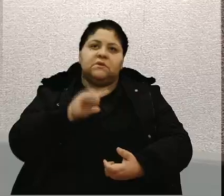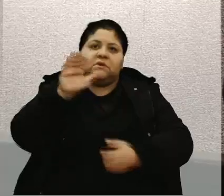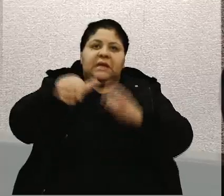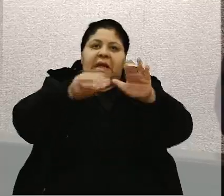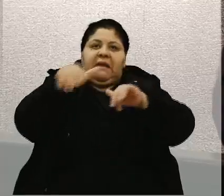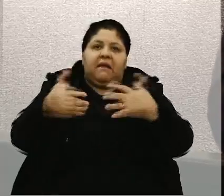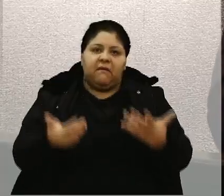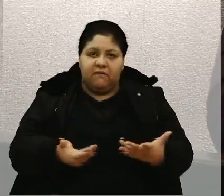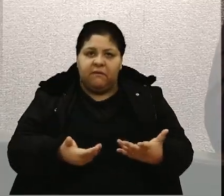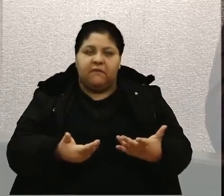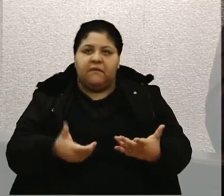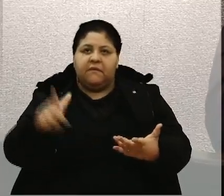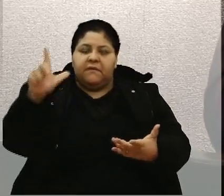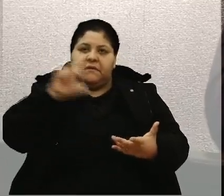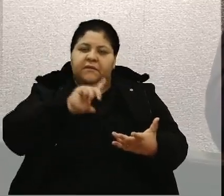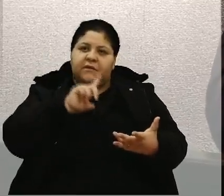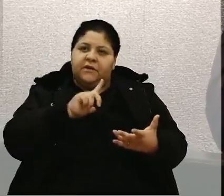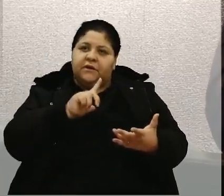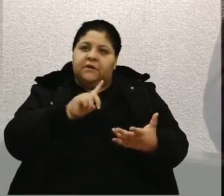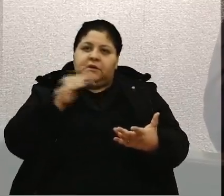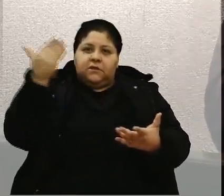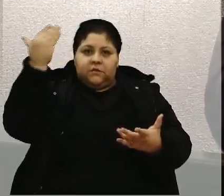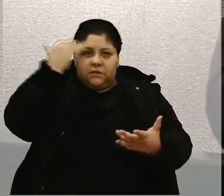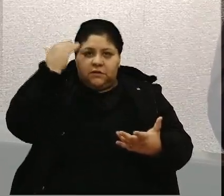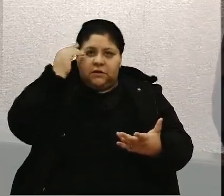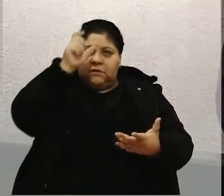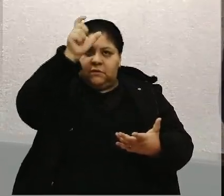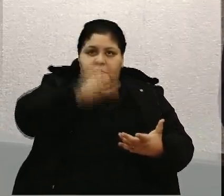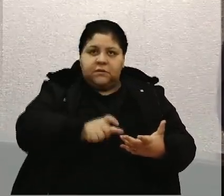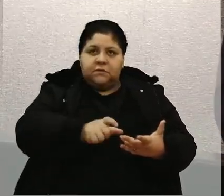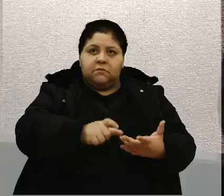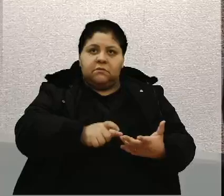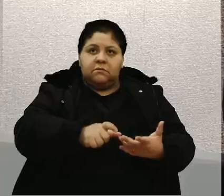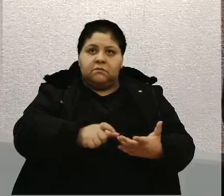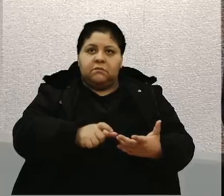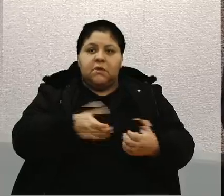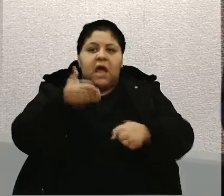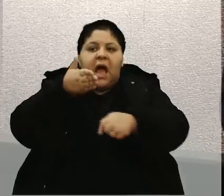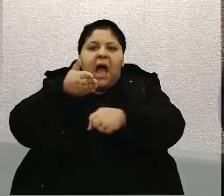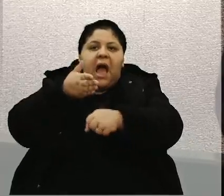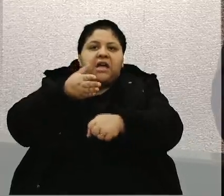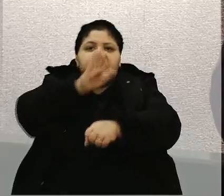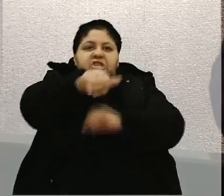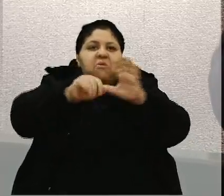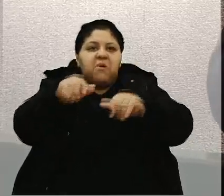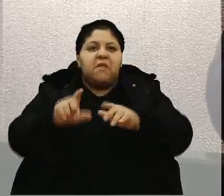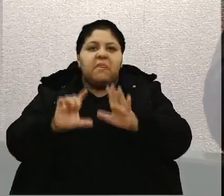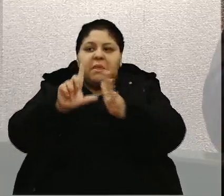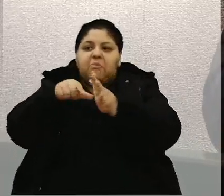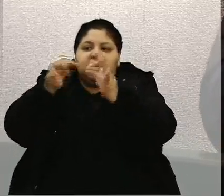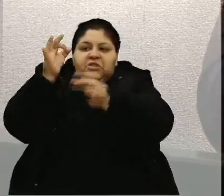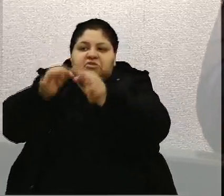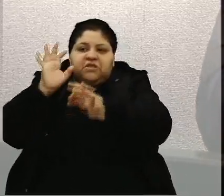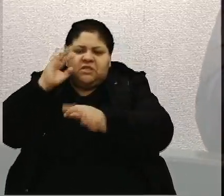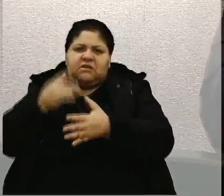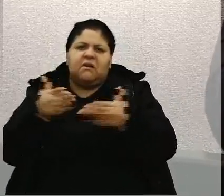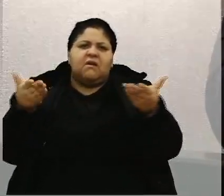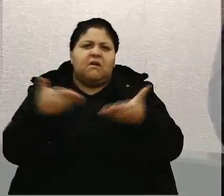não. Se tu sabe quem é, vai lá e acusa, é tu. Depois na justiça a gente resolve. Agora ficar em